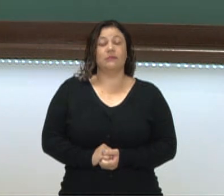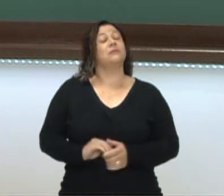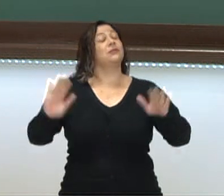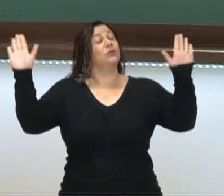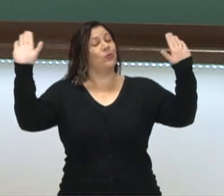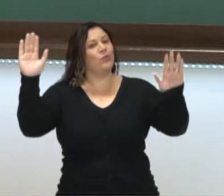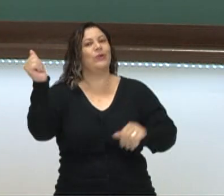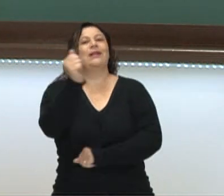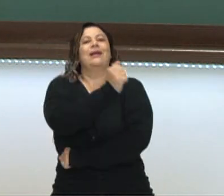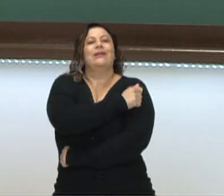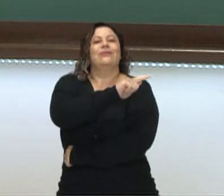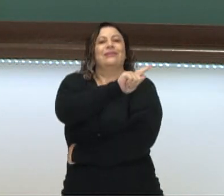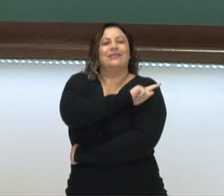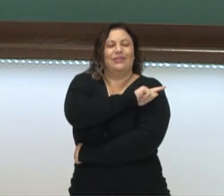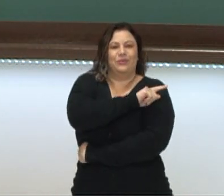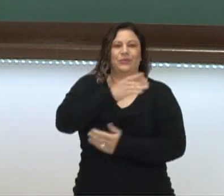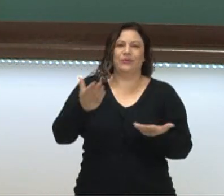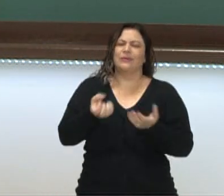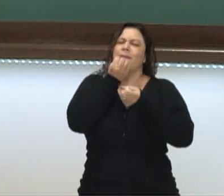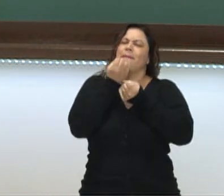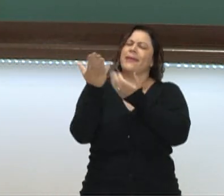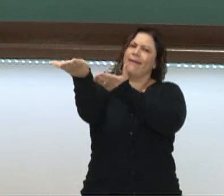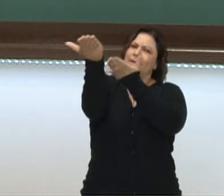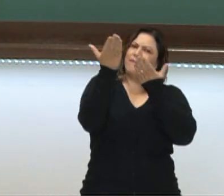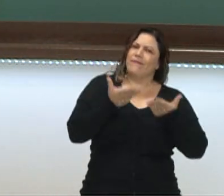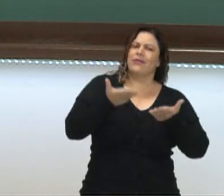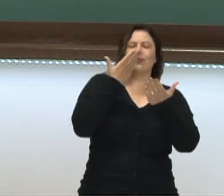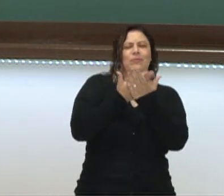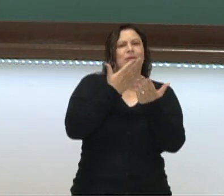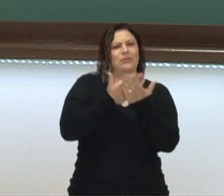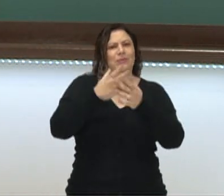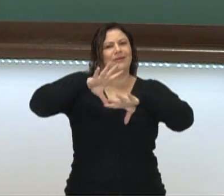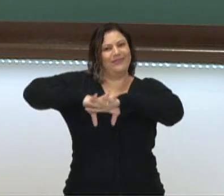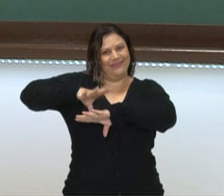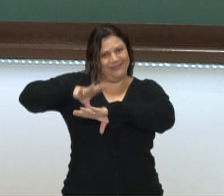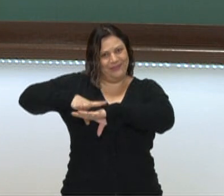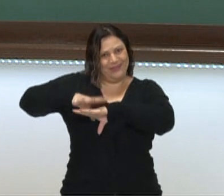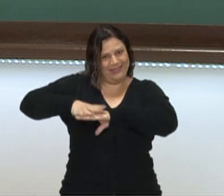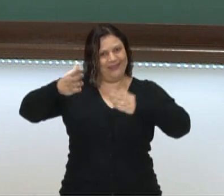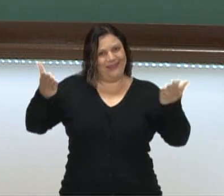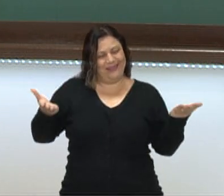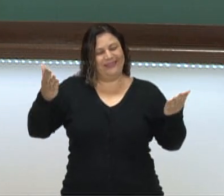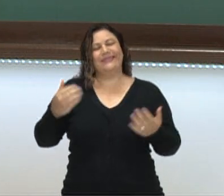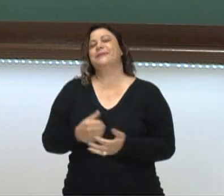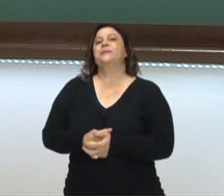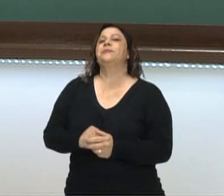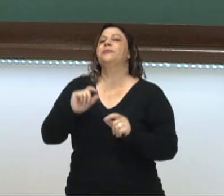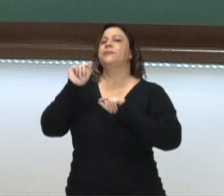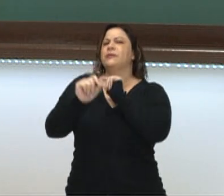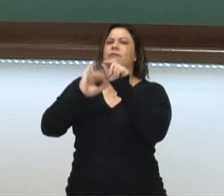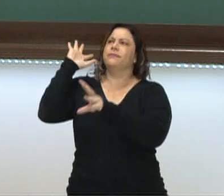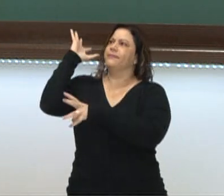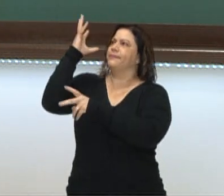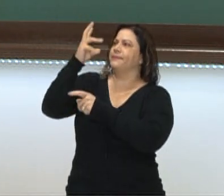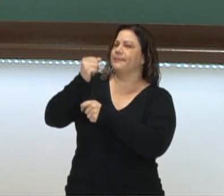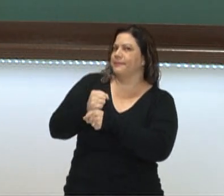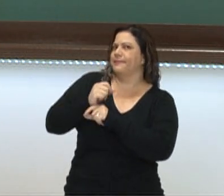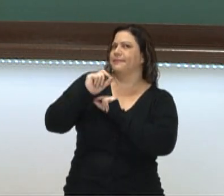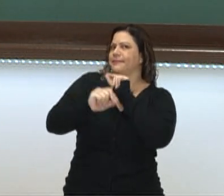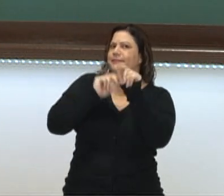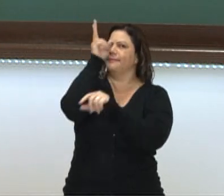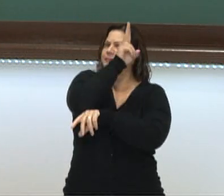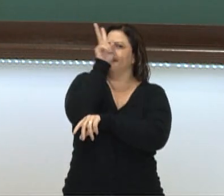Olá, estudante do sétimo ano. Seja bem-vindo a mais uma aula de matemática. Nessa aula, vamos retomar um pouco